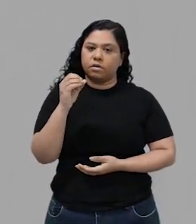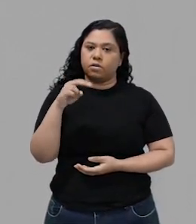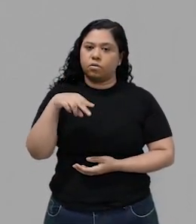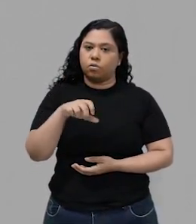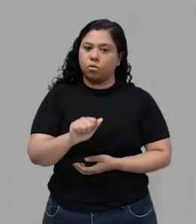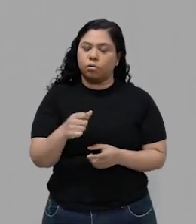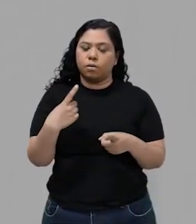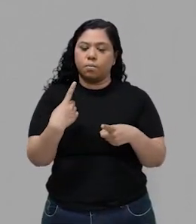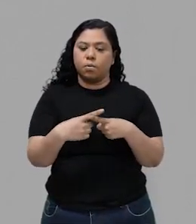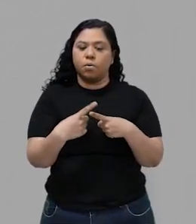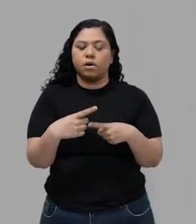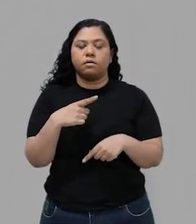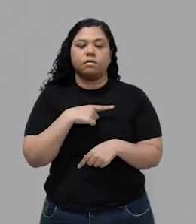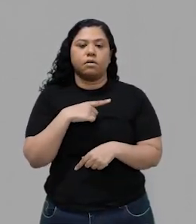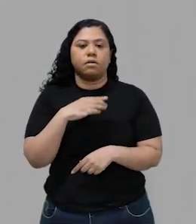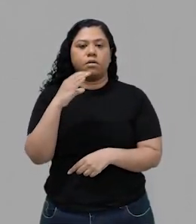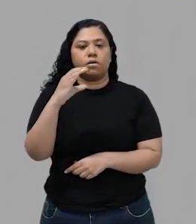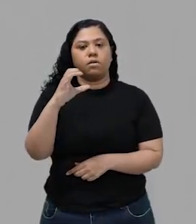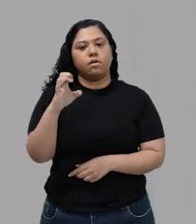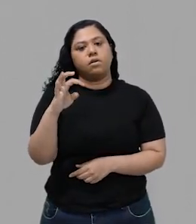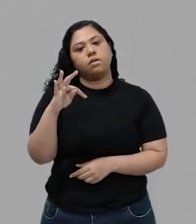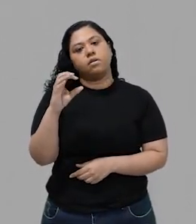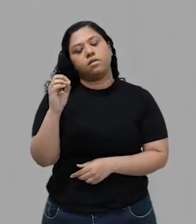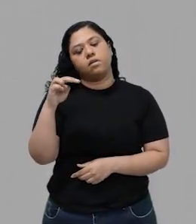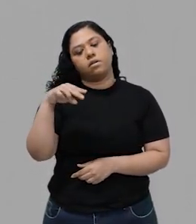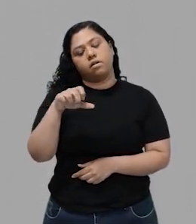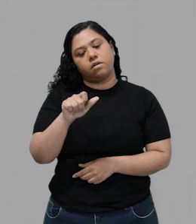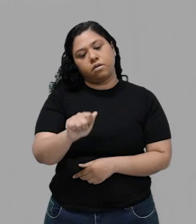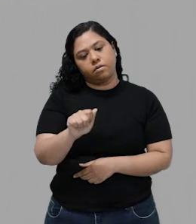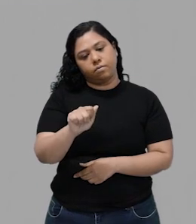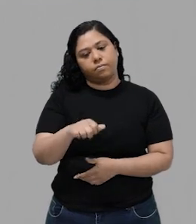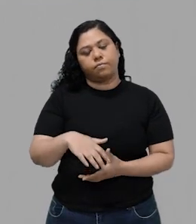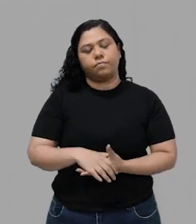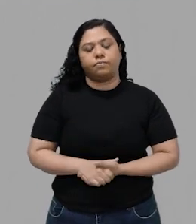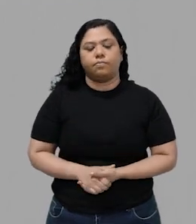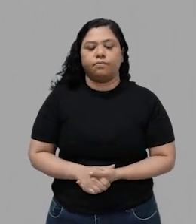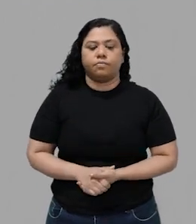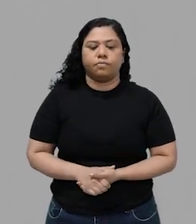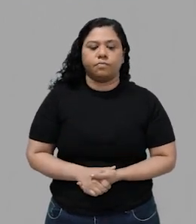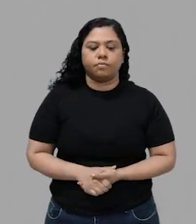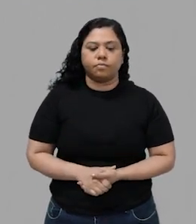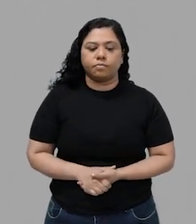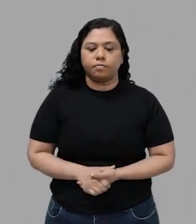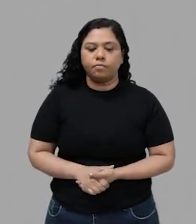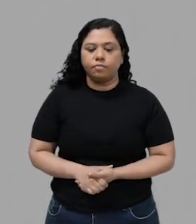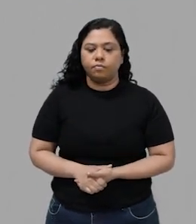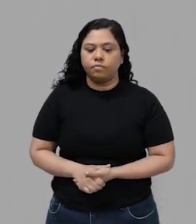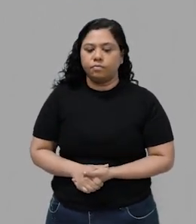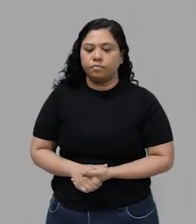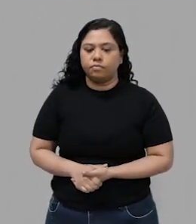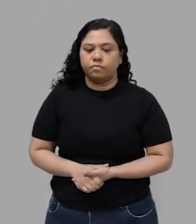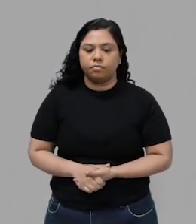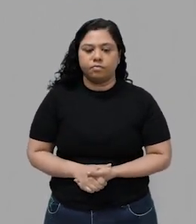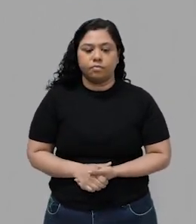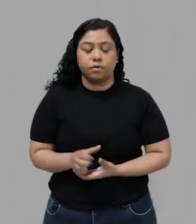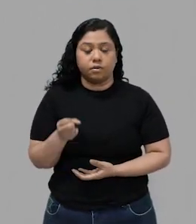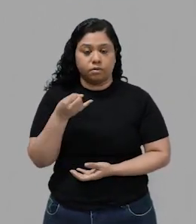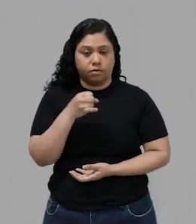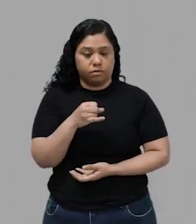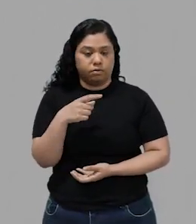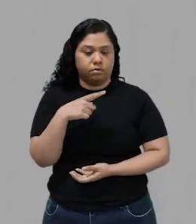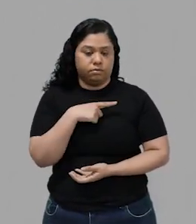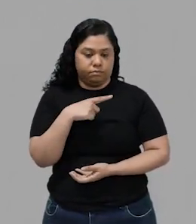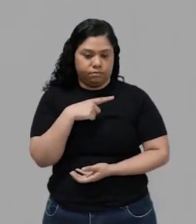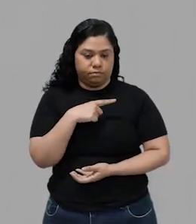porque eu tenho uma cetona. 5-metil, hexan 3-ona. Show, né? E se